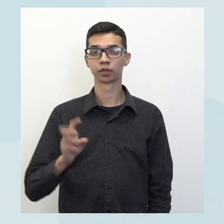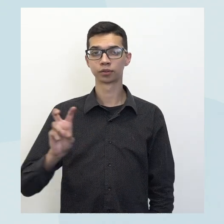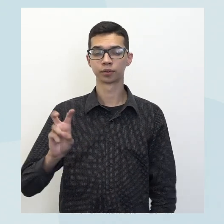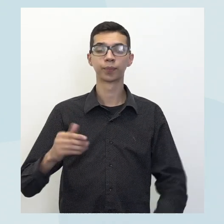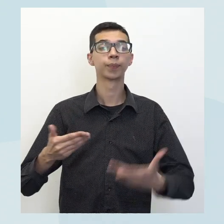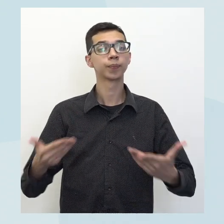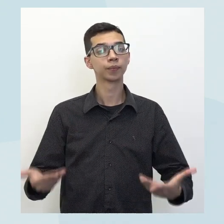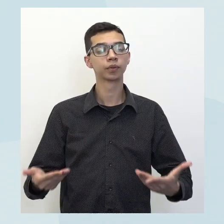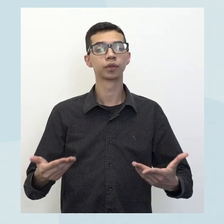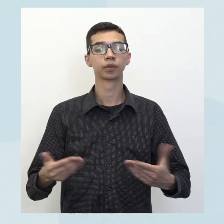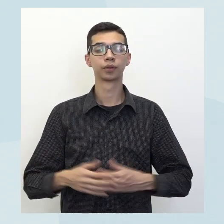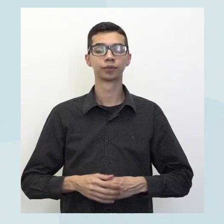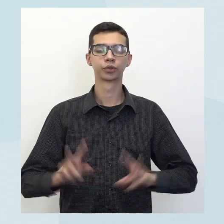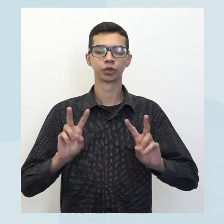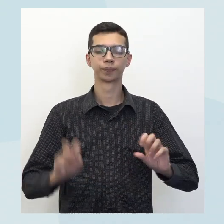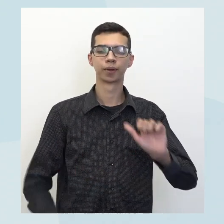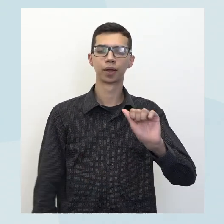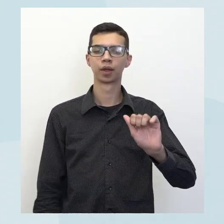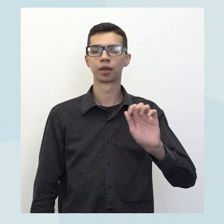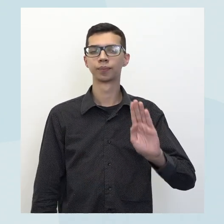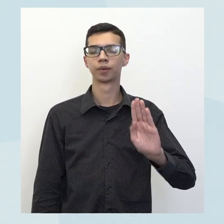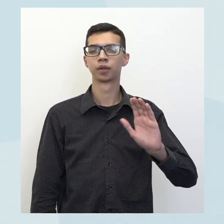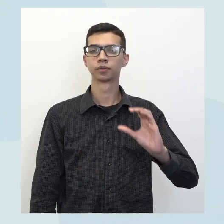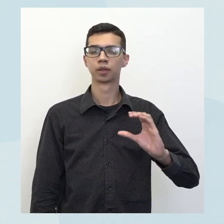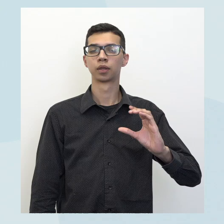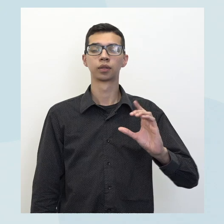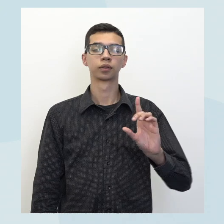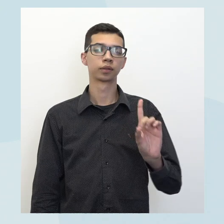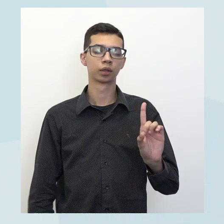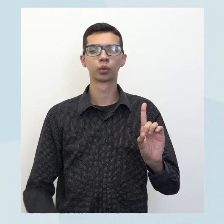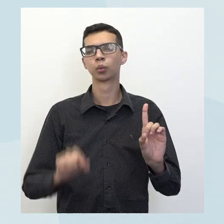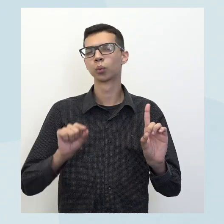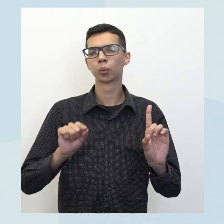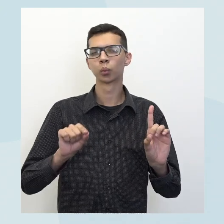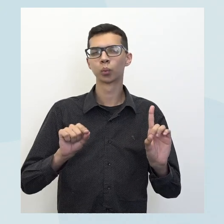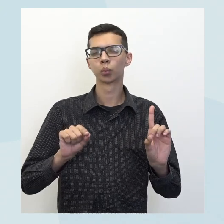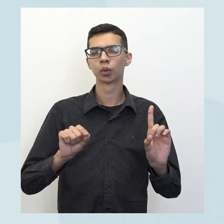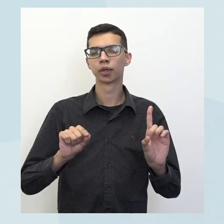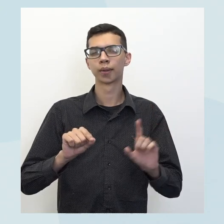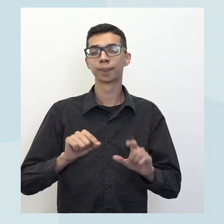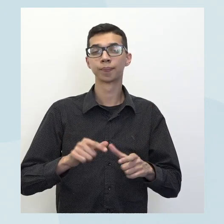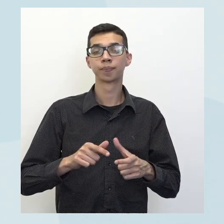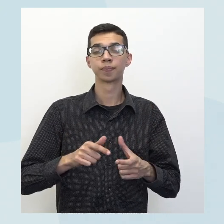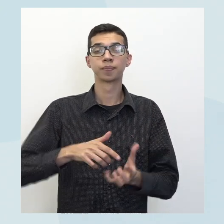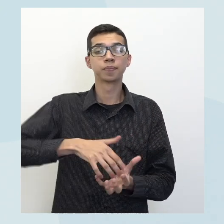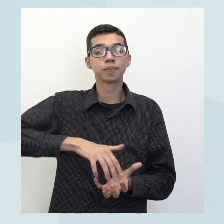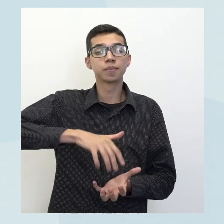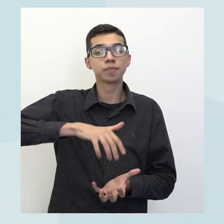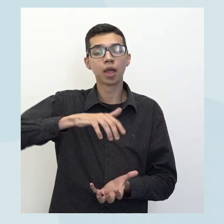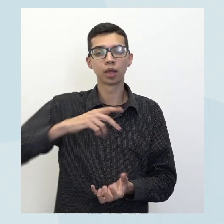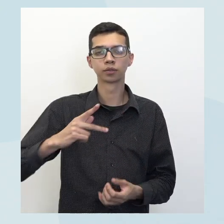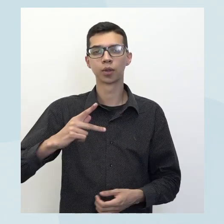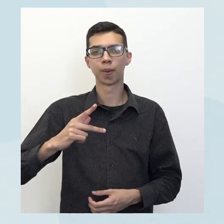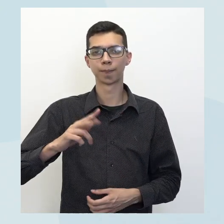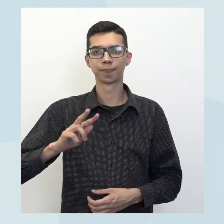envolvendo as espécies A, B, C e D favorece a formação de uma maior quantidade de produto e por quê? Vem aqui comigo, por